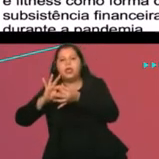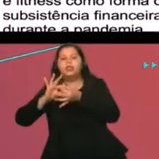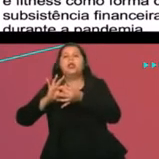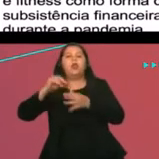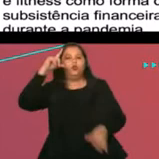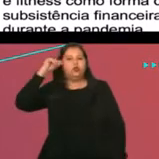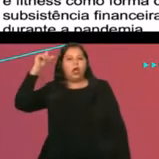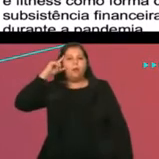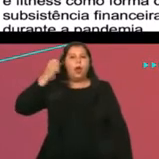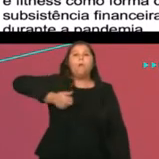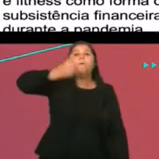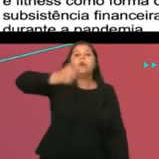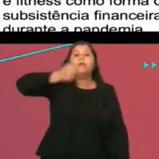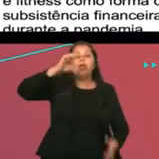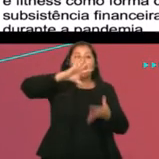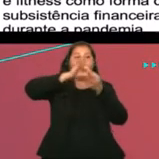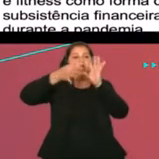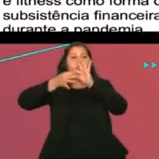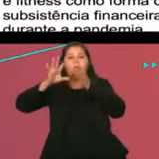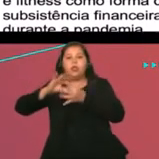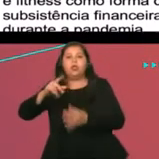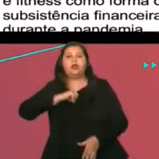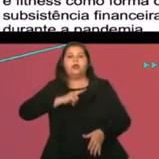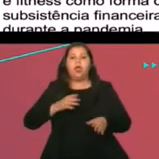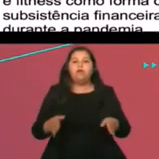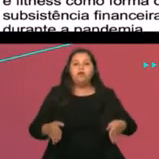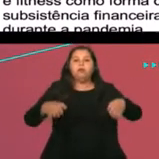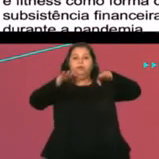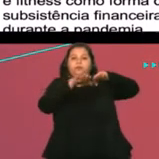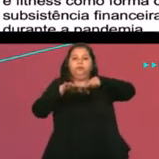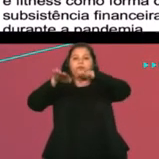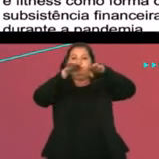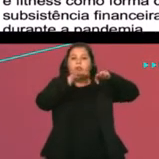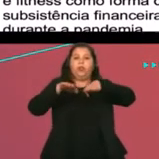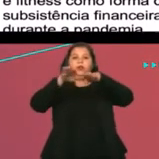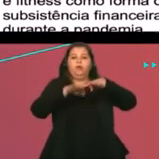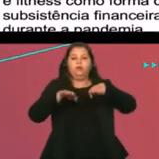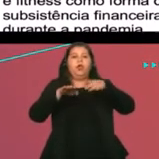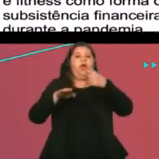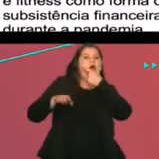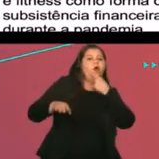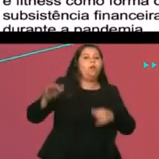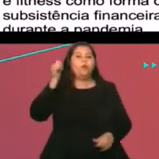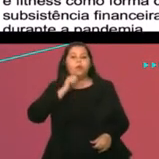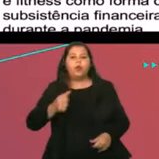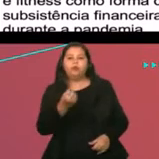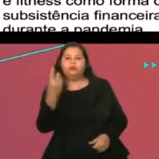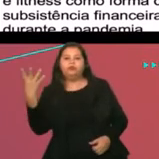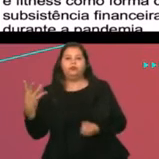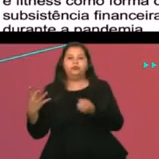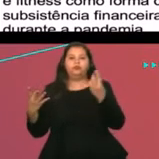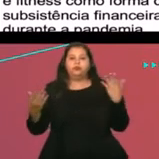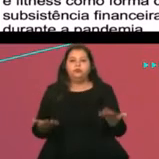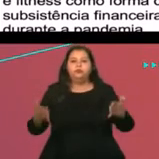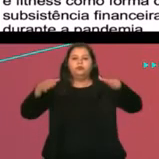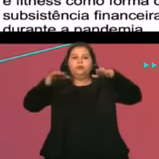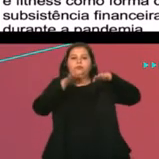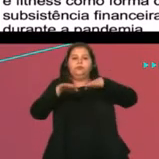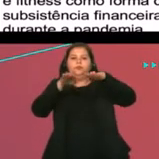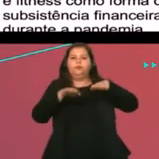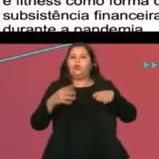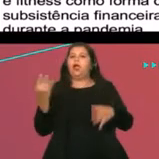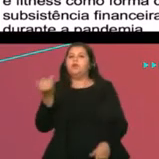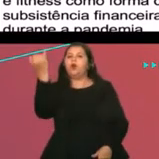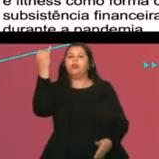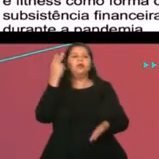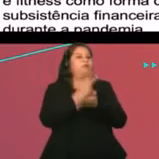olimpíada em que o de equivalência dos gêneros não houve mesma quantidade de homem de mulher a mesma importância de